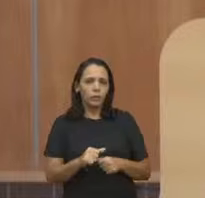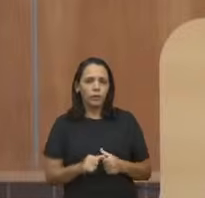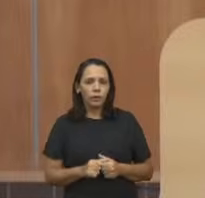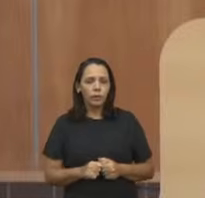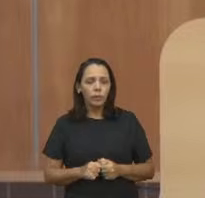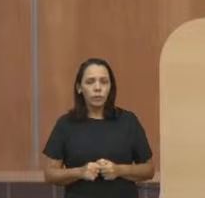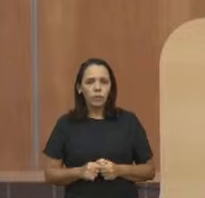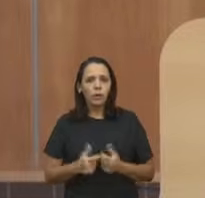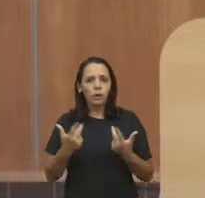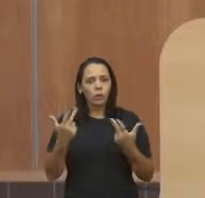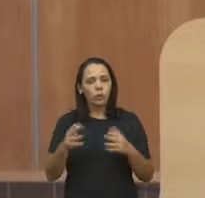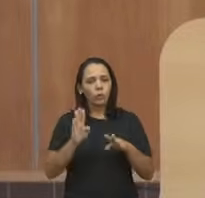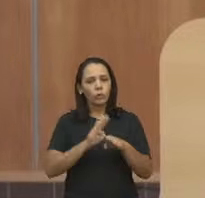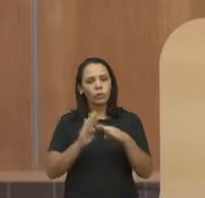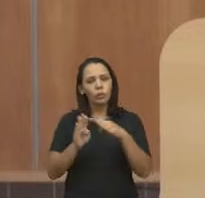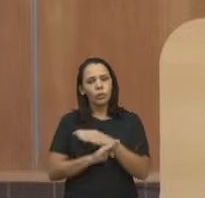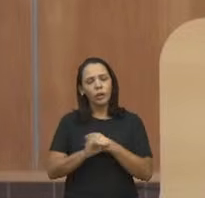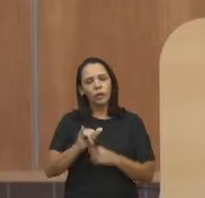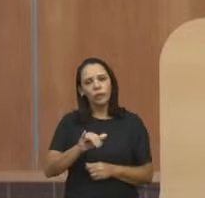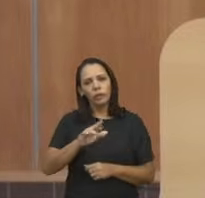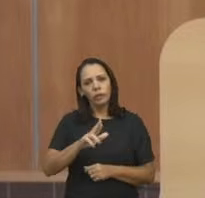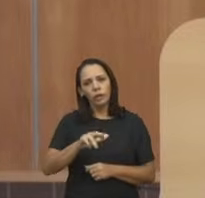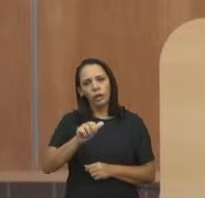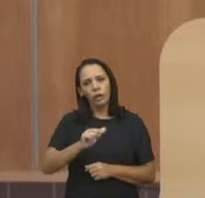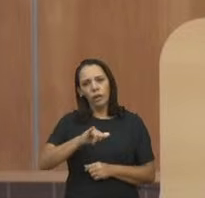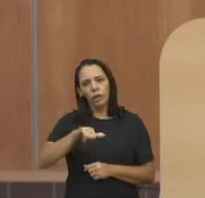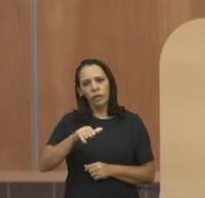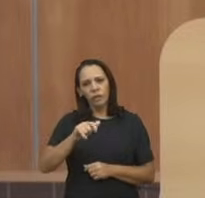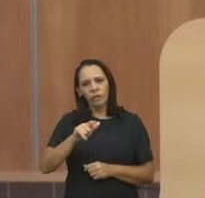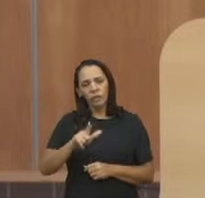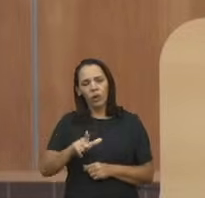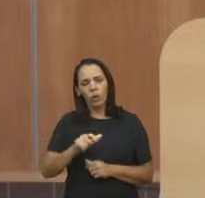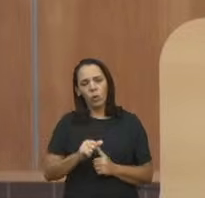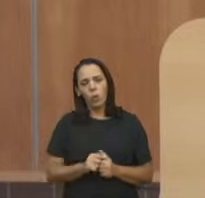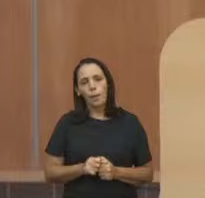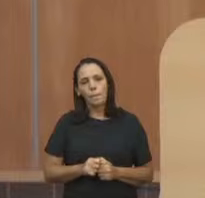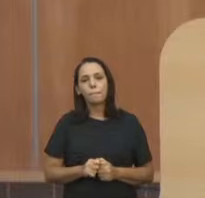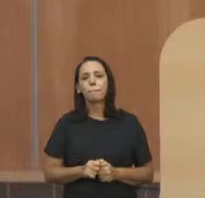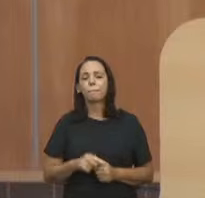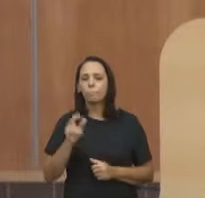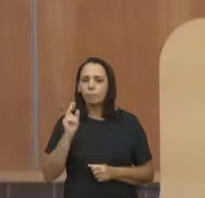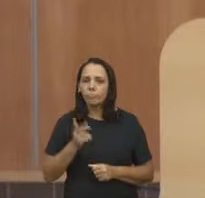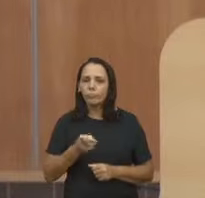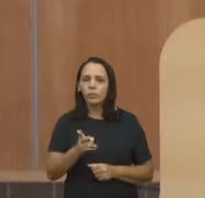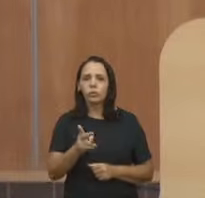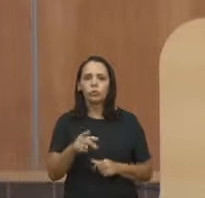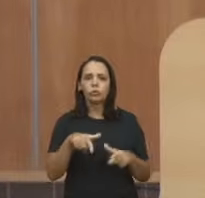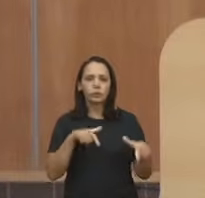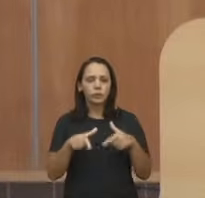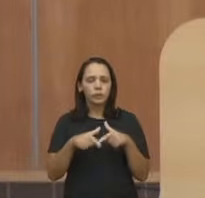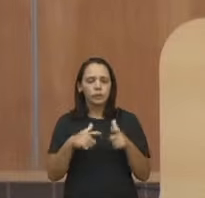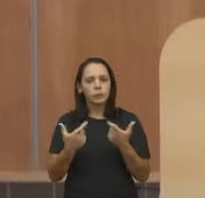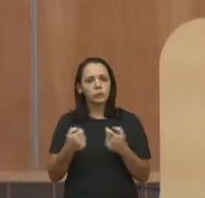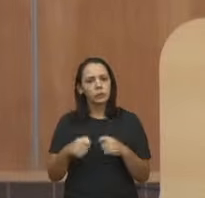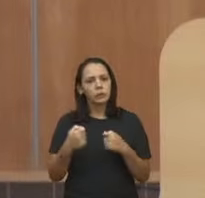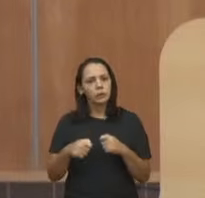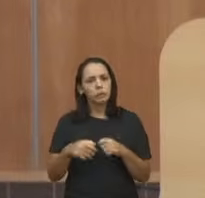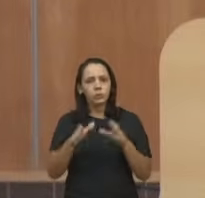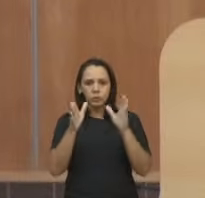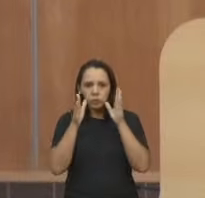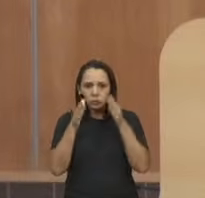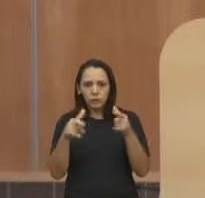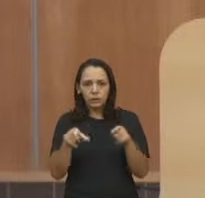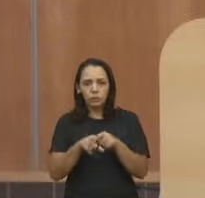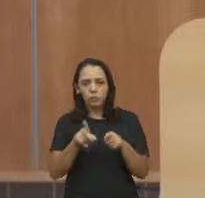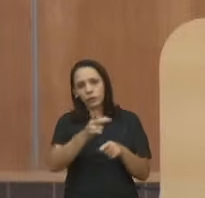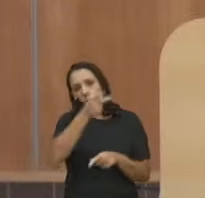aqui no Veranejal, melhorou bastante. E é nesse sentido que a gente tem que continuar trabalhando, olhando também para quem mora na zona